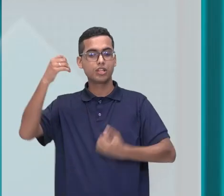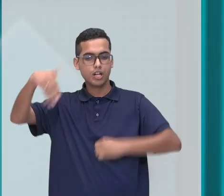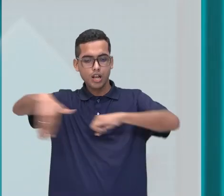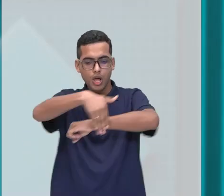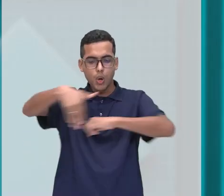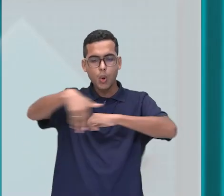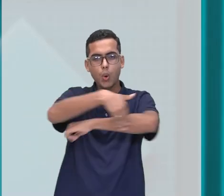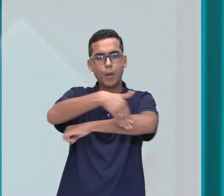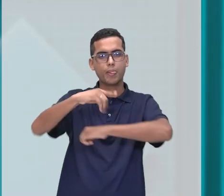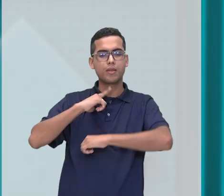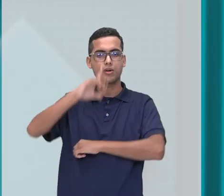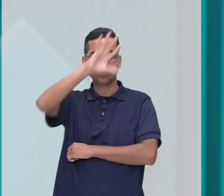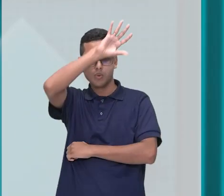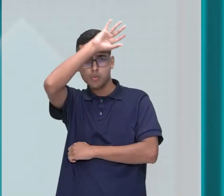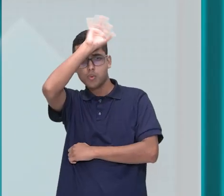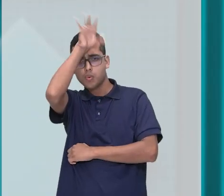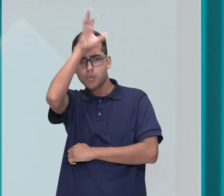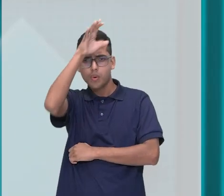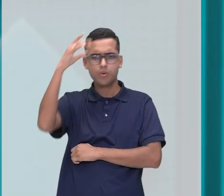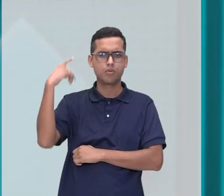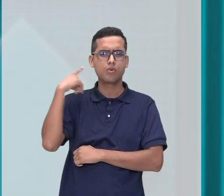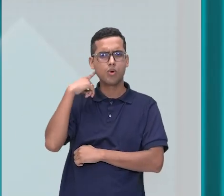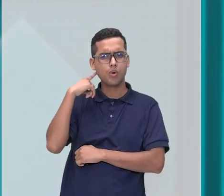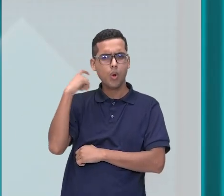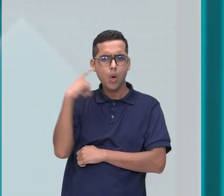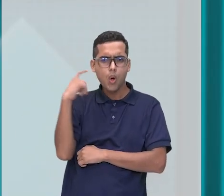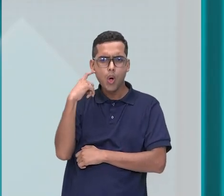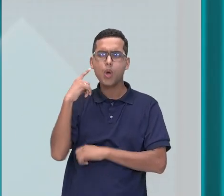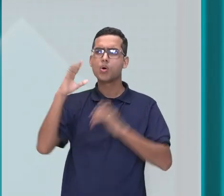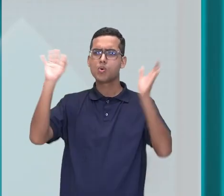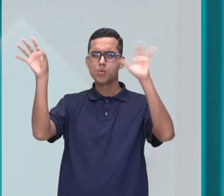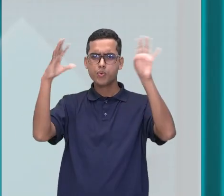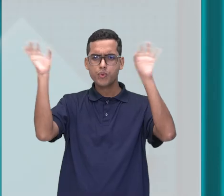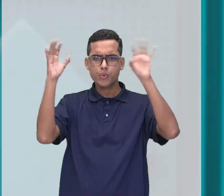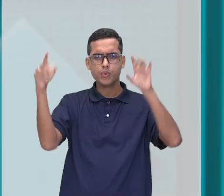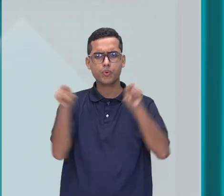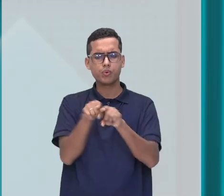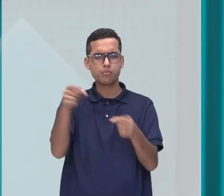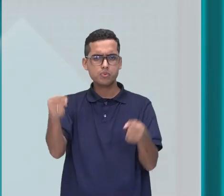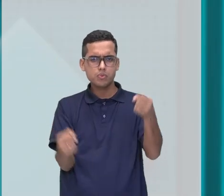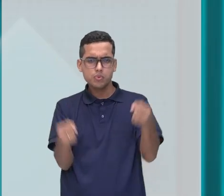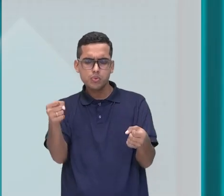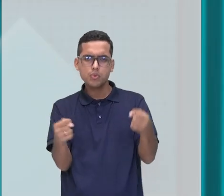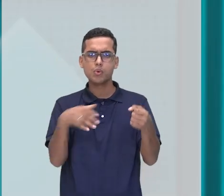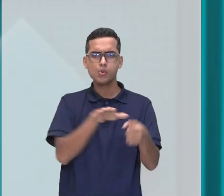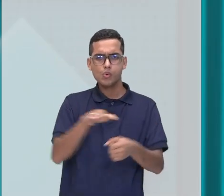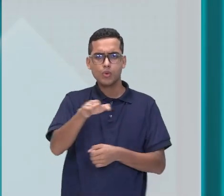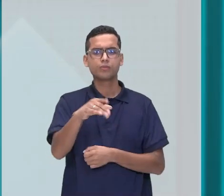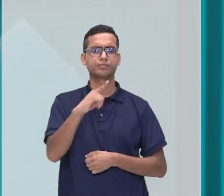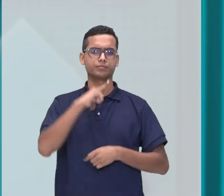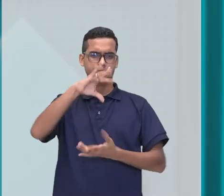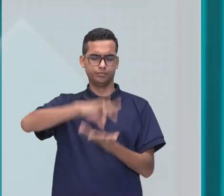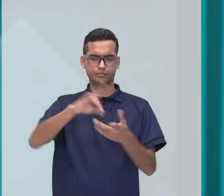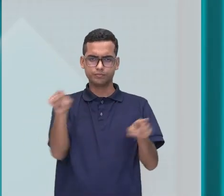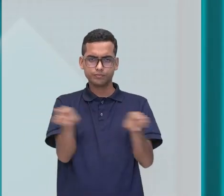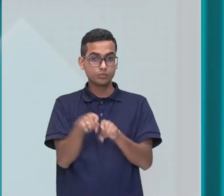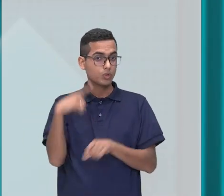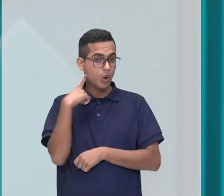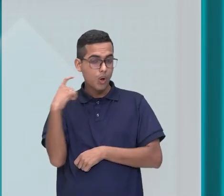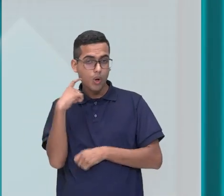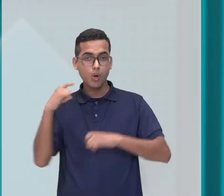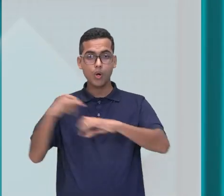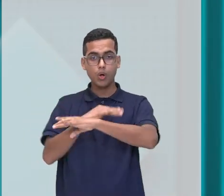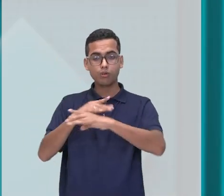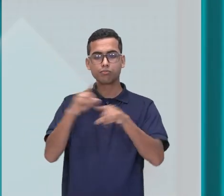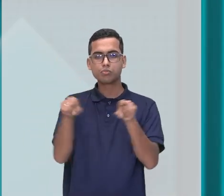o som ele faz parte do nosso cotidiano. Quem vive nas grandes cidades ouve bastante ruído, mas quem vive próximo